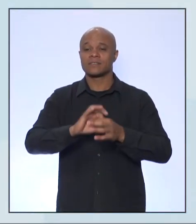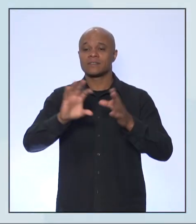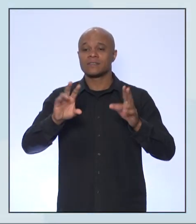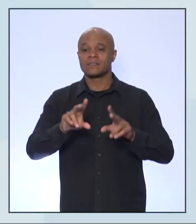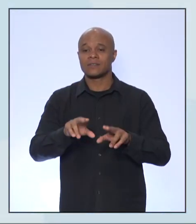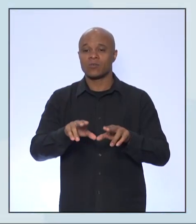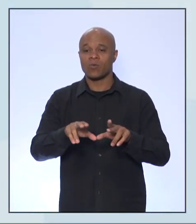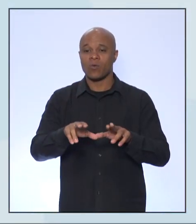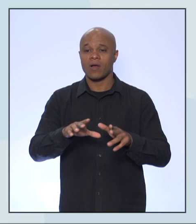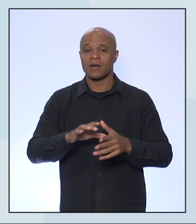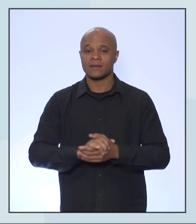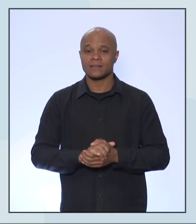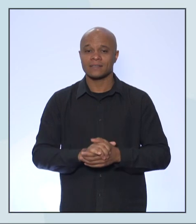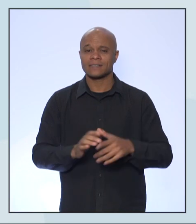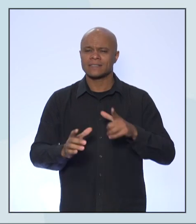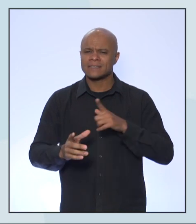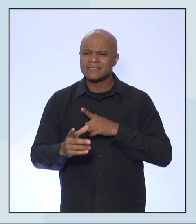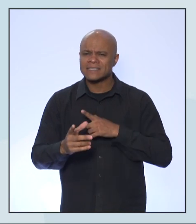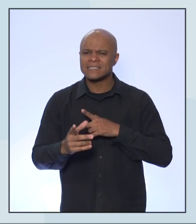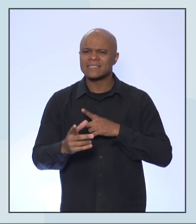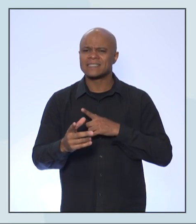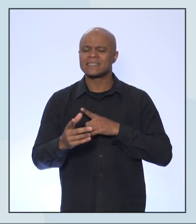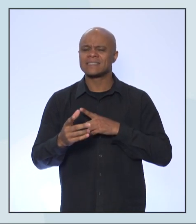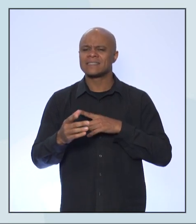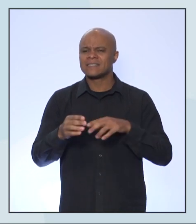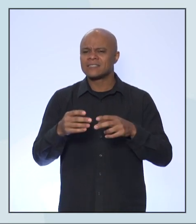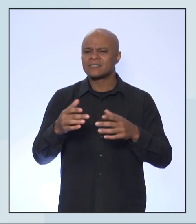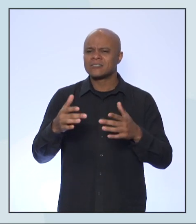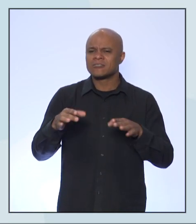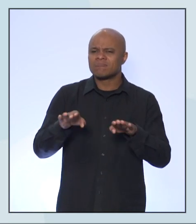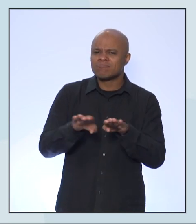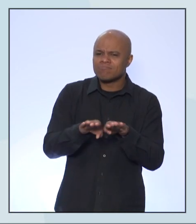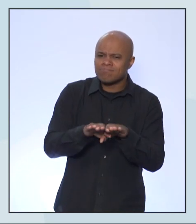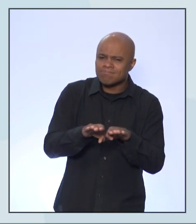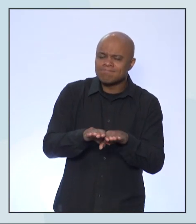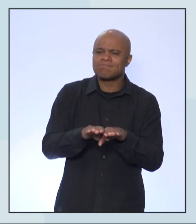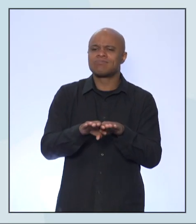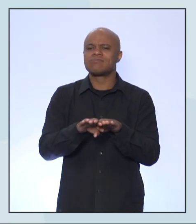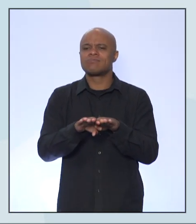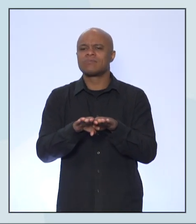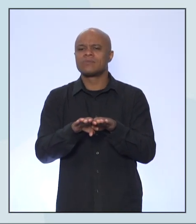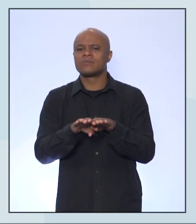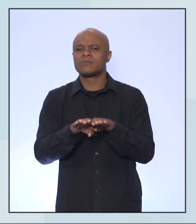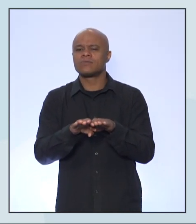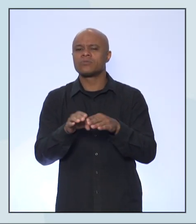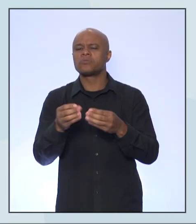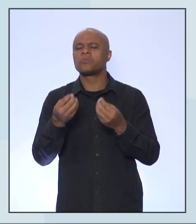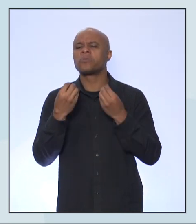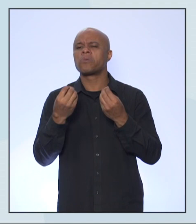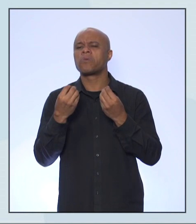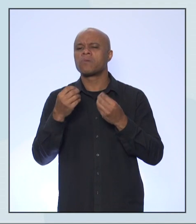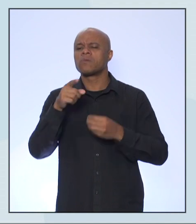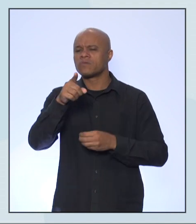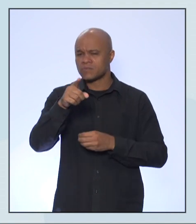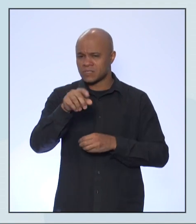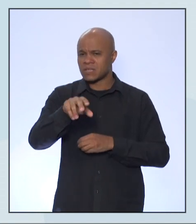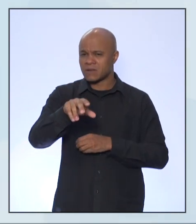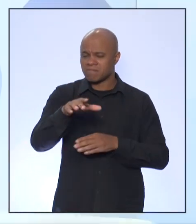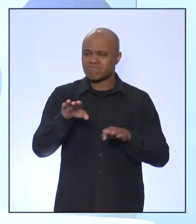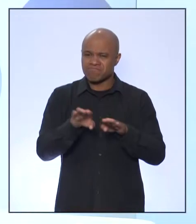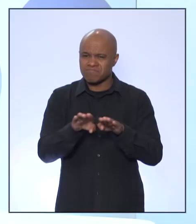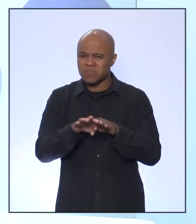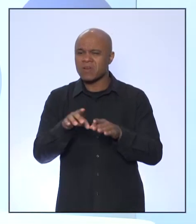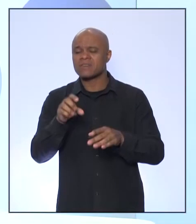igualdade, existe semelhança entre os significados liberdade e igualdade? Para vocês, é semelhante? E por